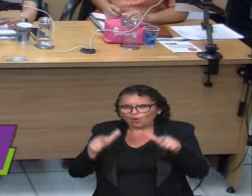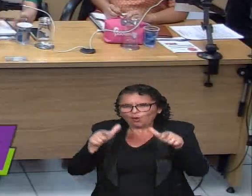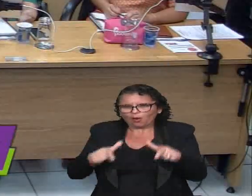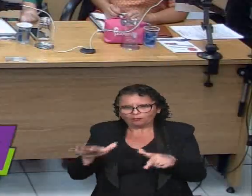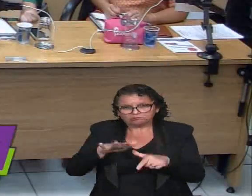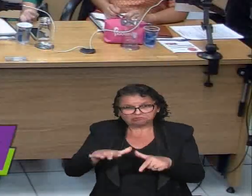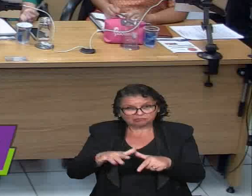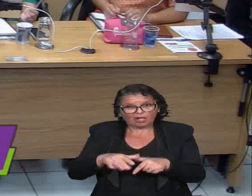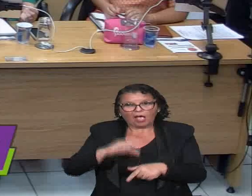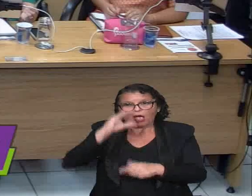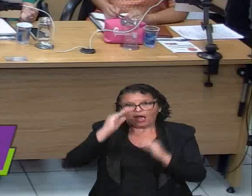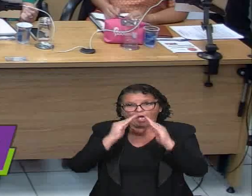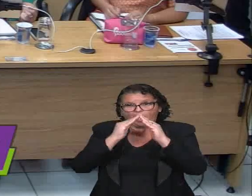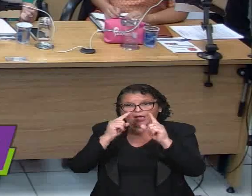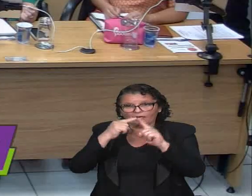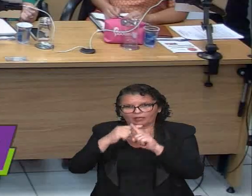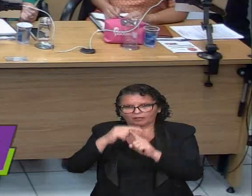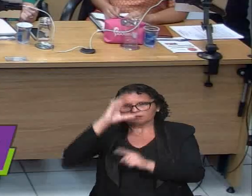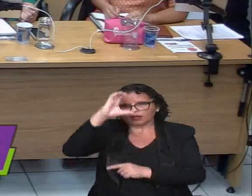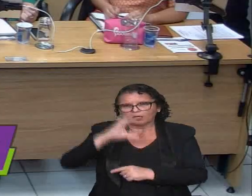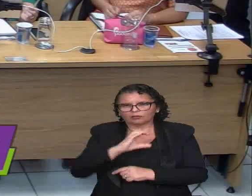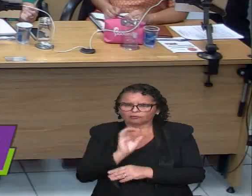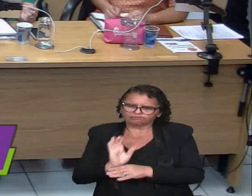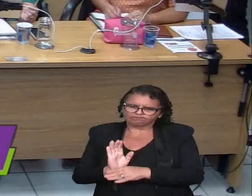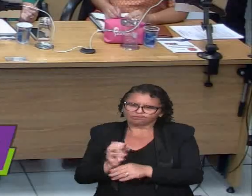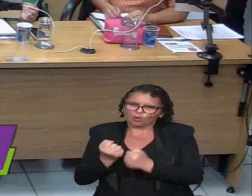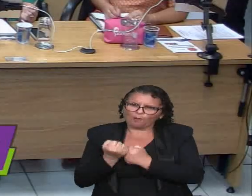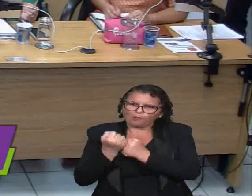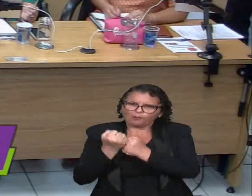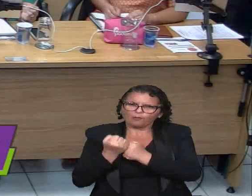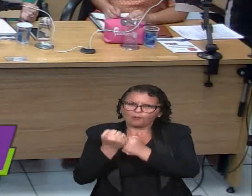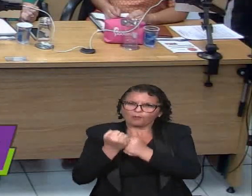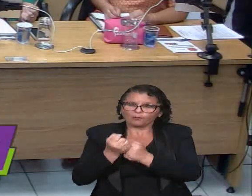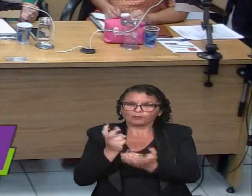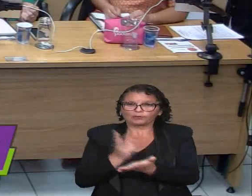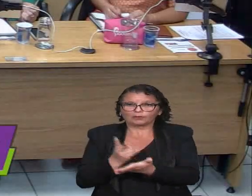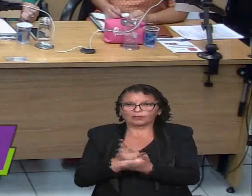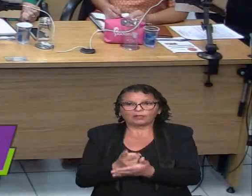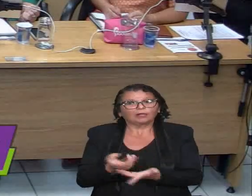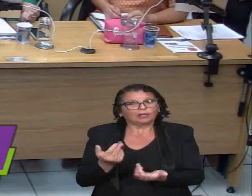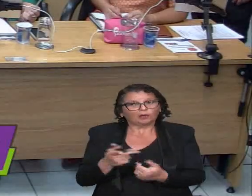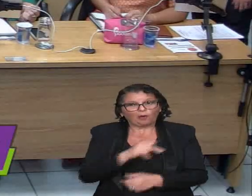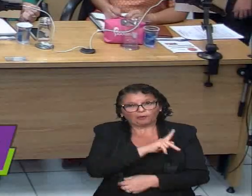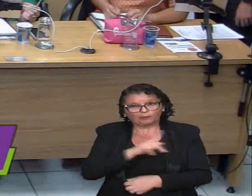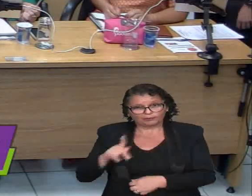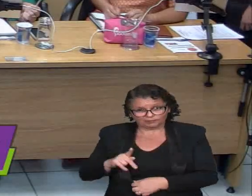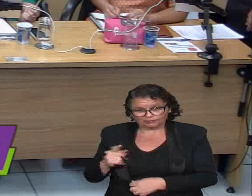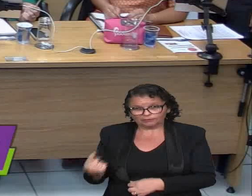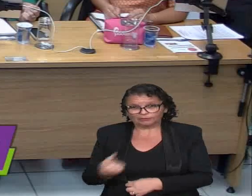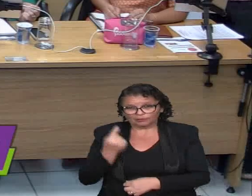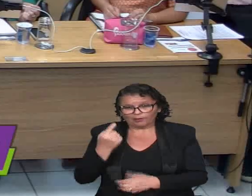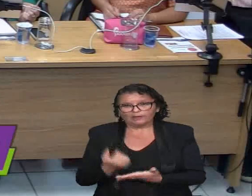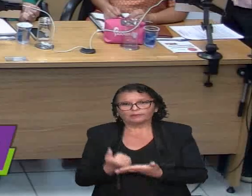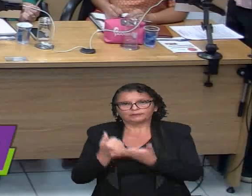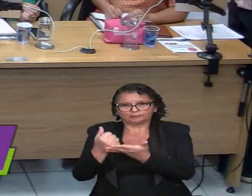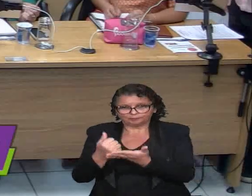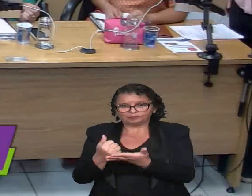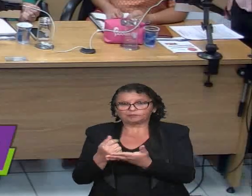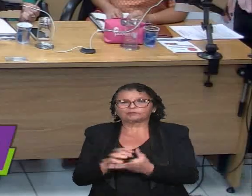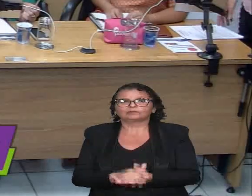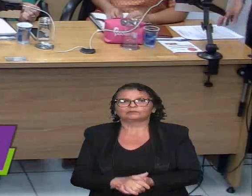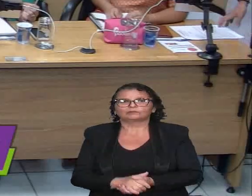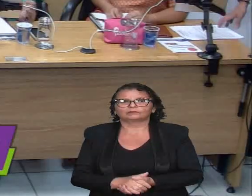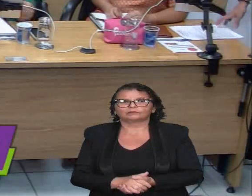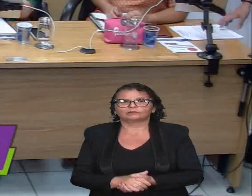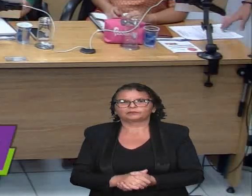igreja católica por muitos anos contribuiu como Presidente Altino por muitos anos emprestou a